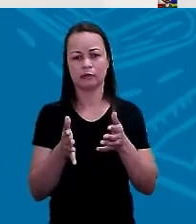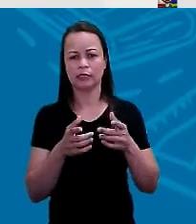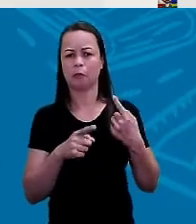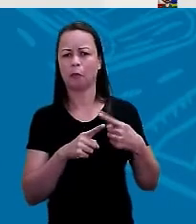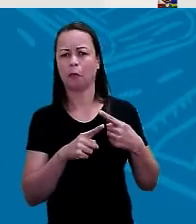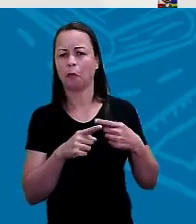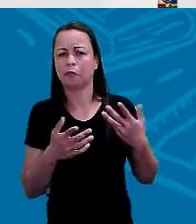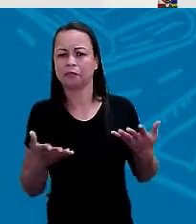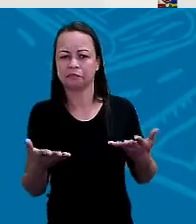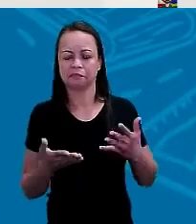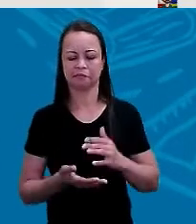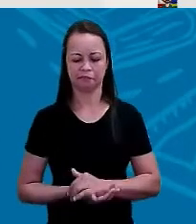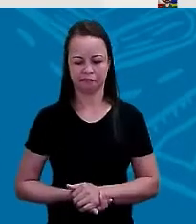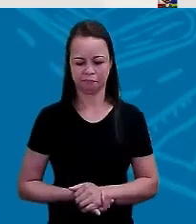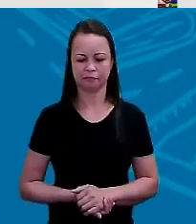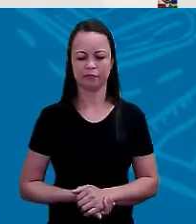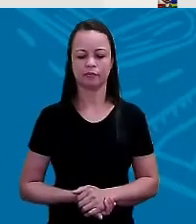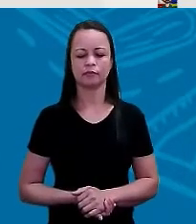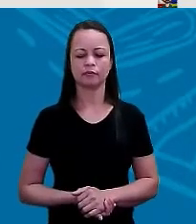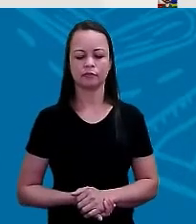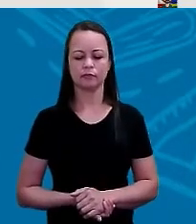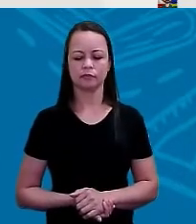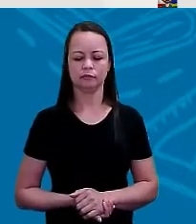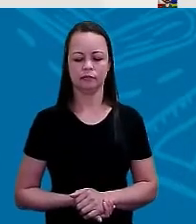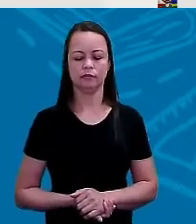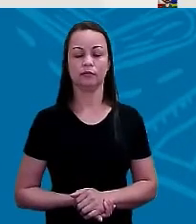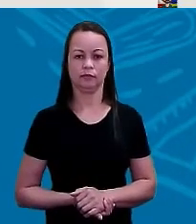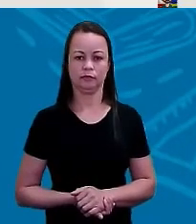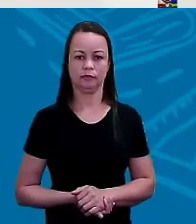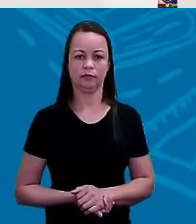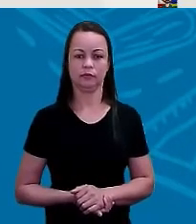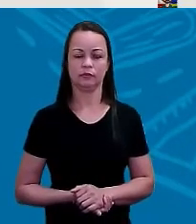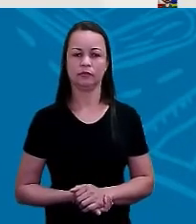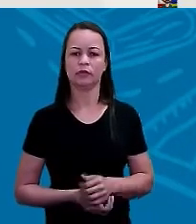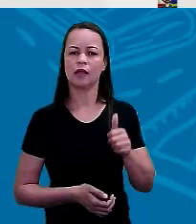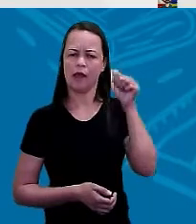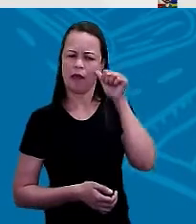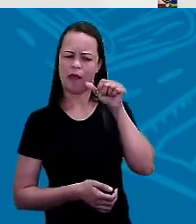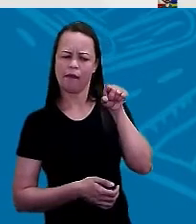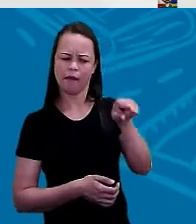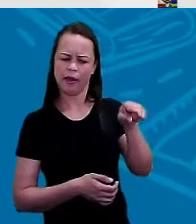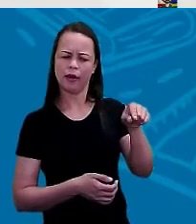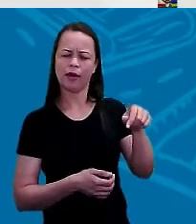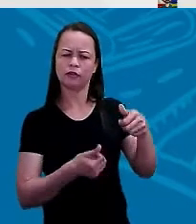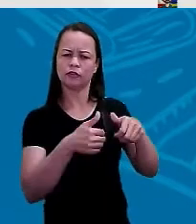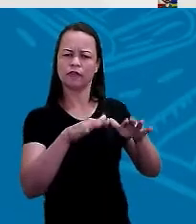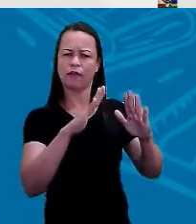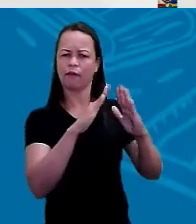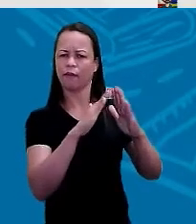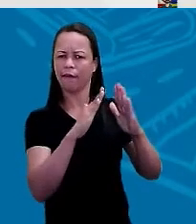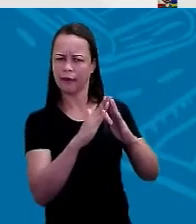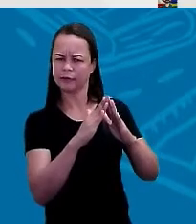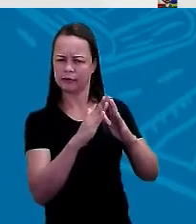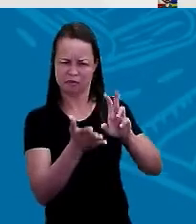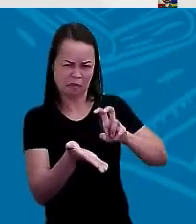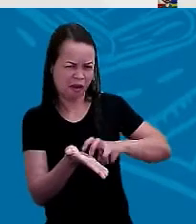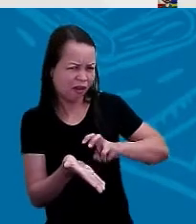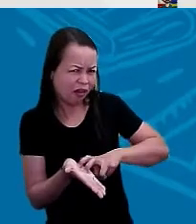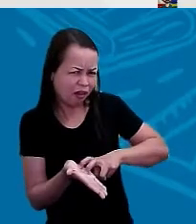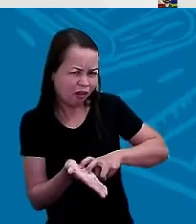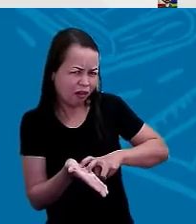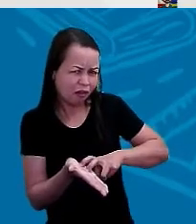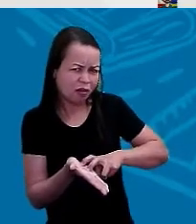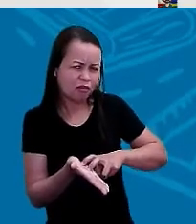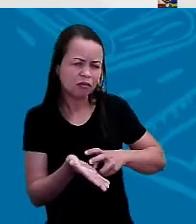So, was she at home in the morning? Ela estava em casa de manhã ou pela